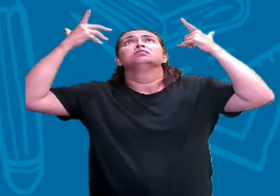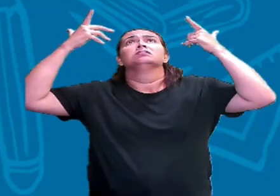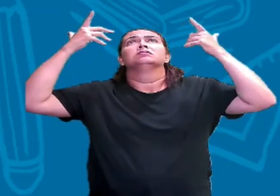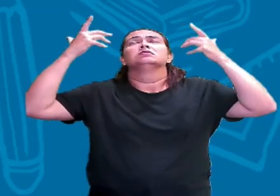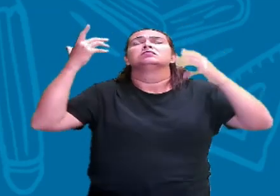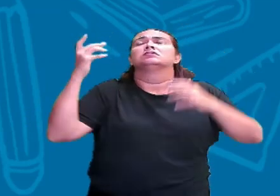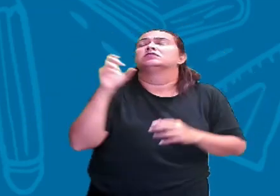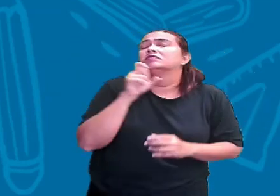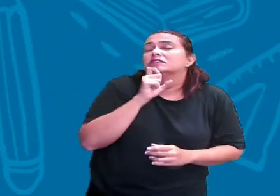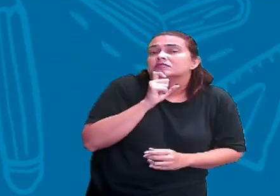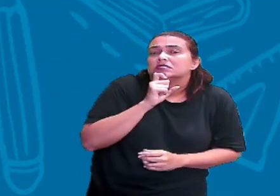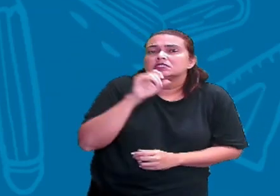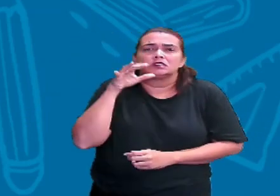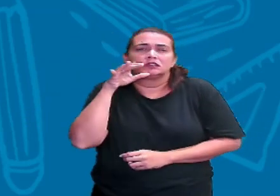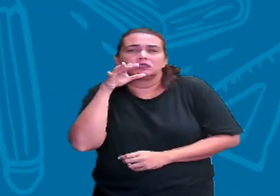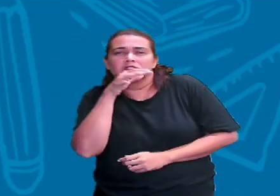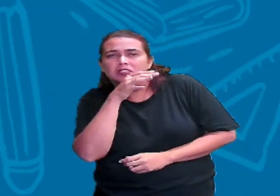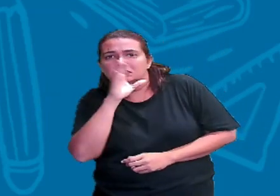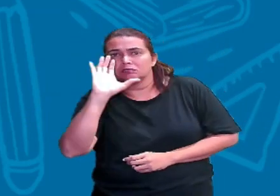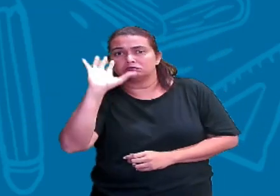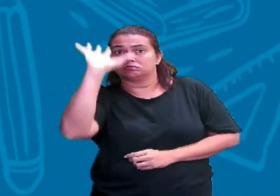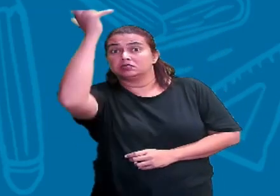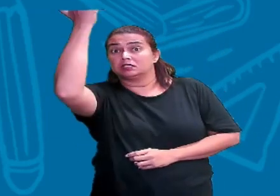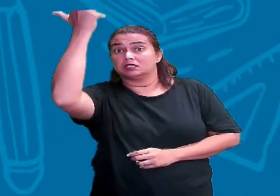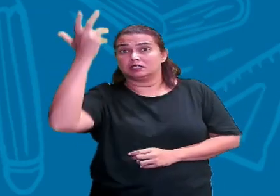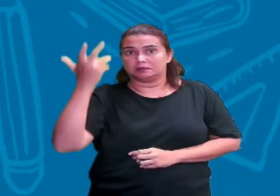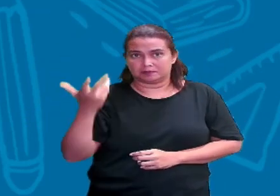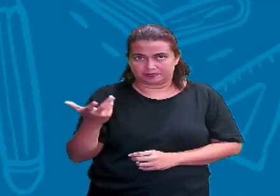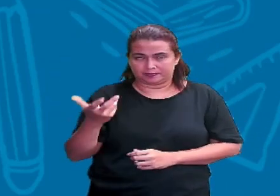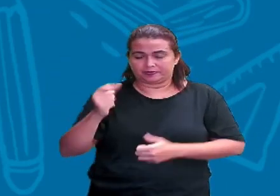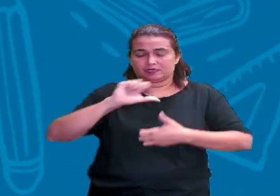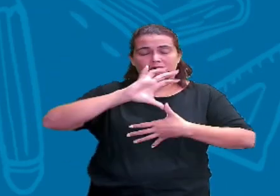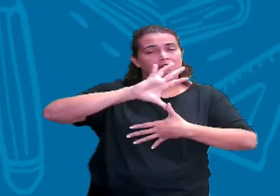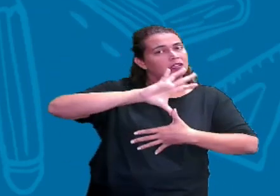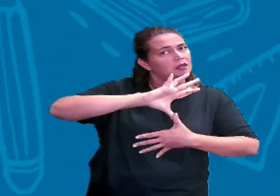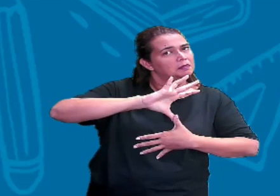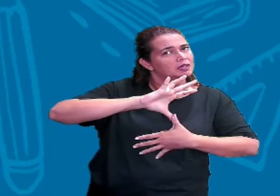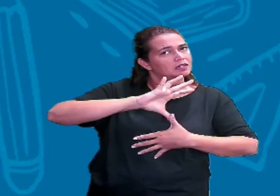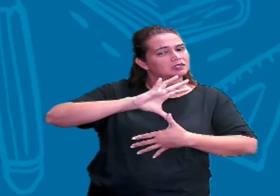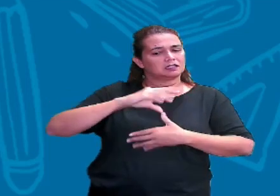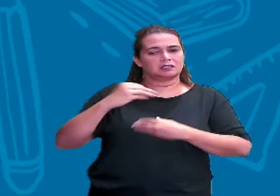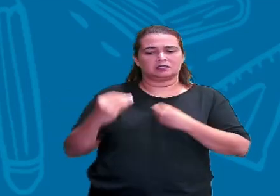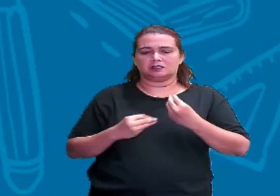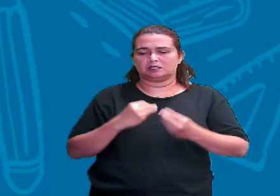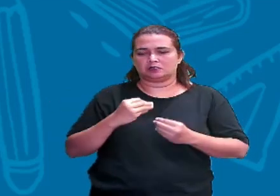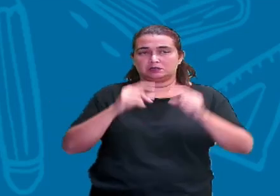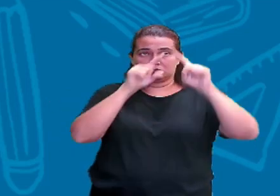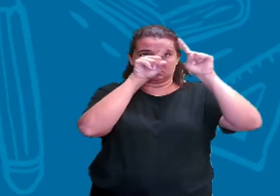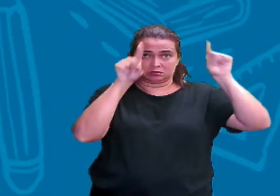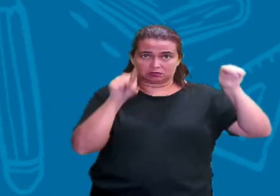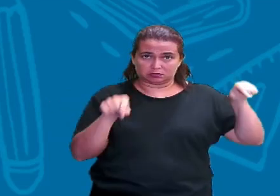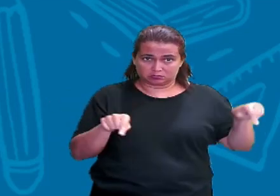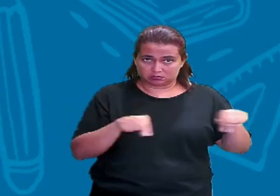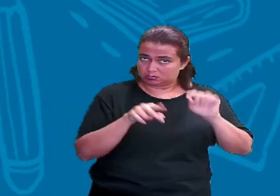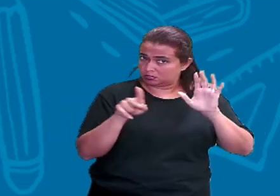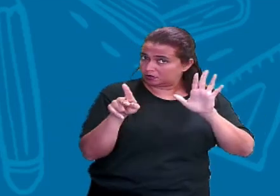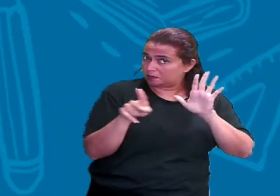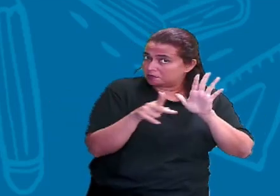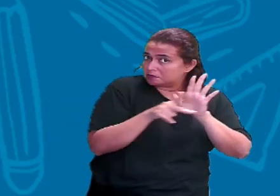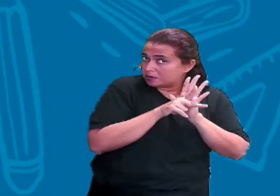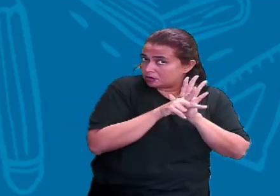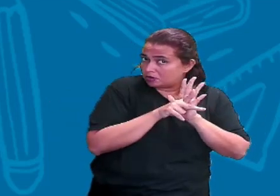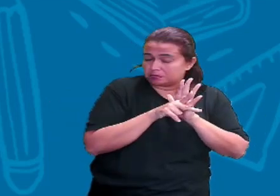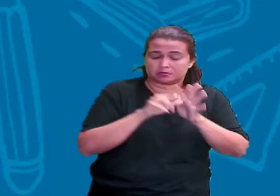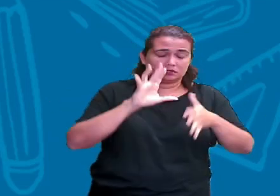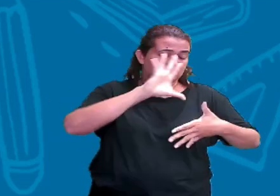Então, esse quadradinho vermelho que vocês estão vendo aí está delimitando apenas os climas da região